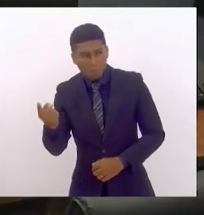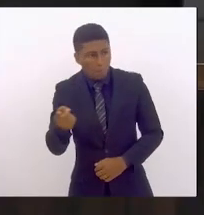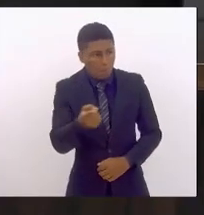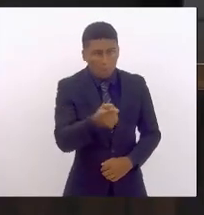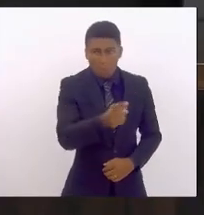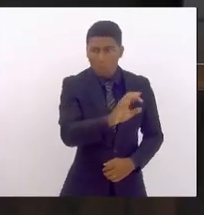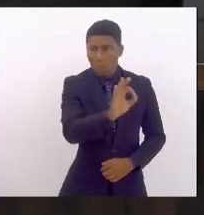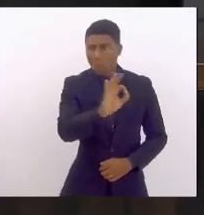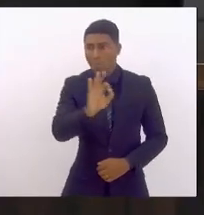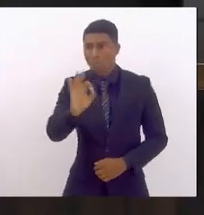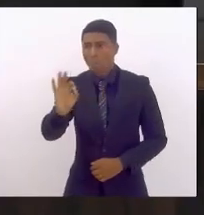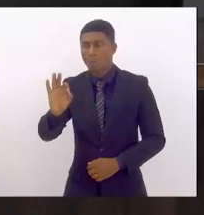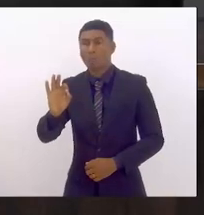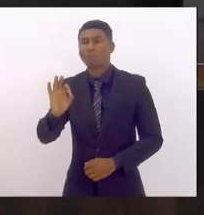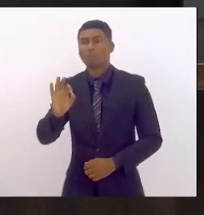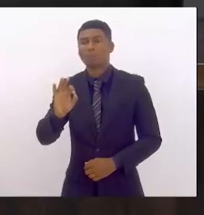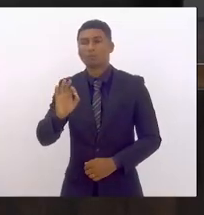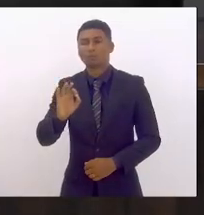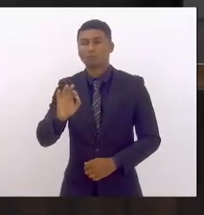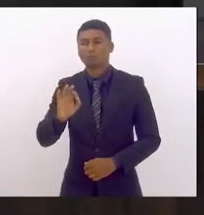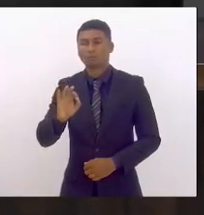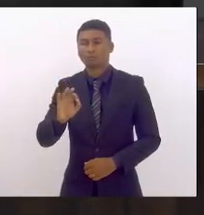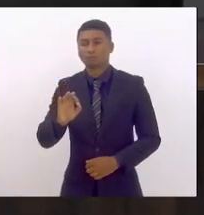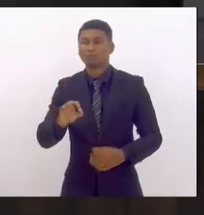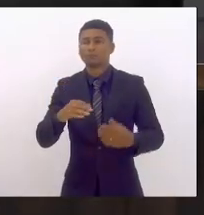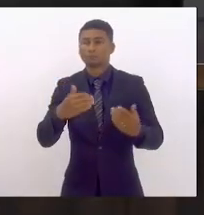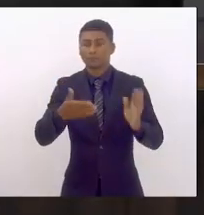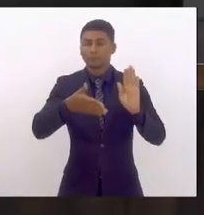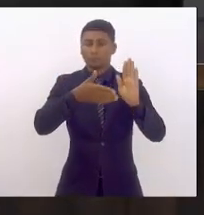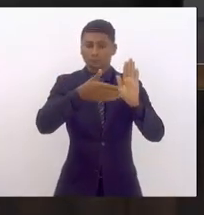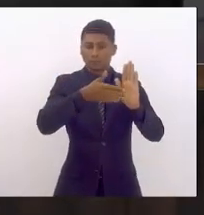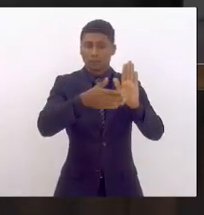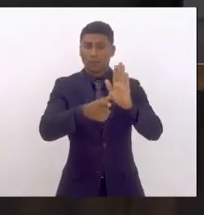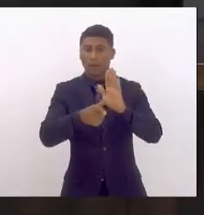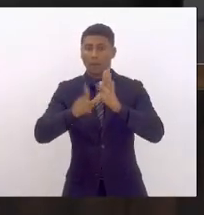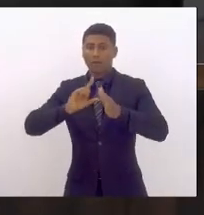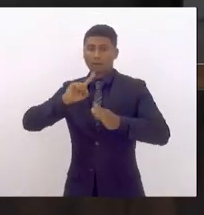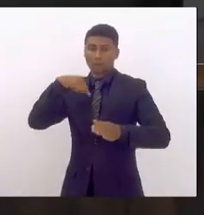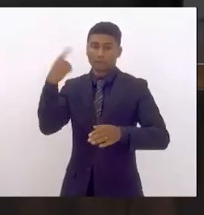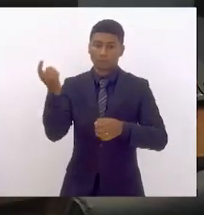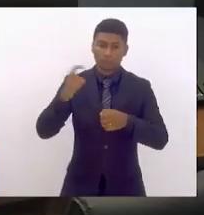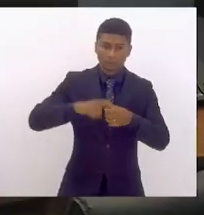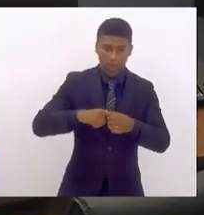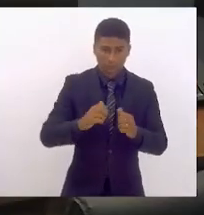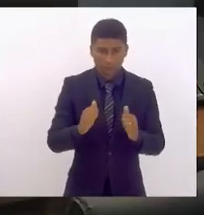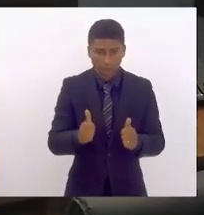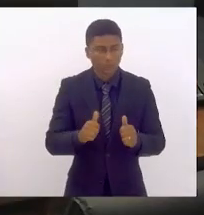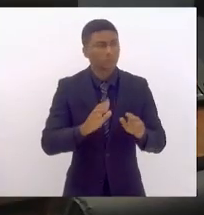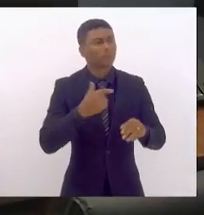vou com autorização do plenário eu vou antecipar a pauta vou adiantar e volto nela